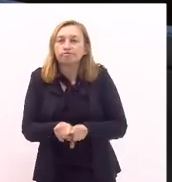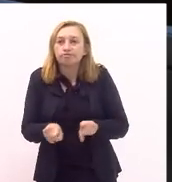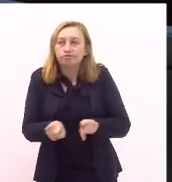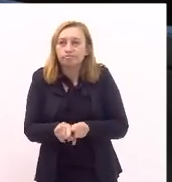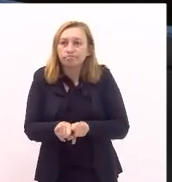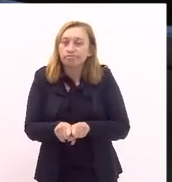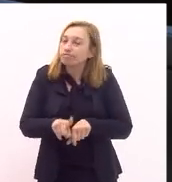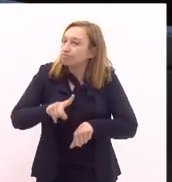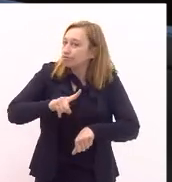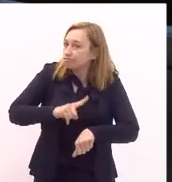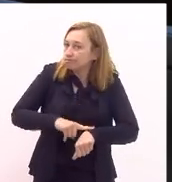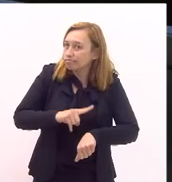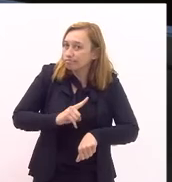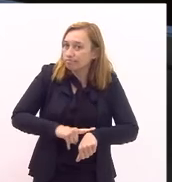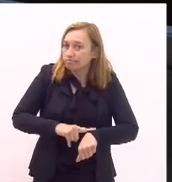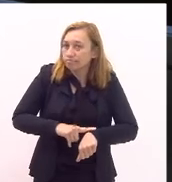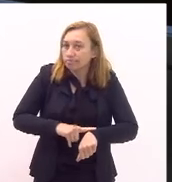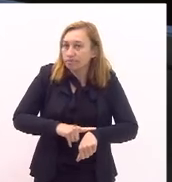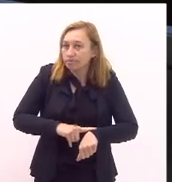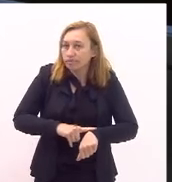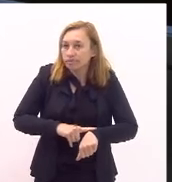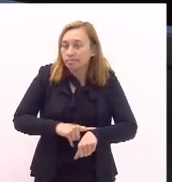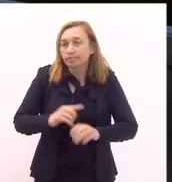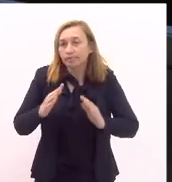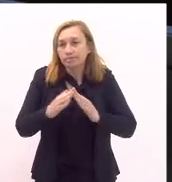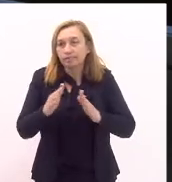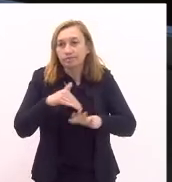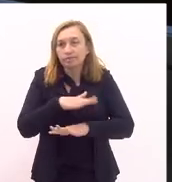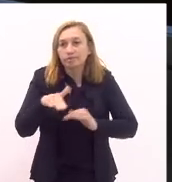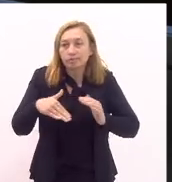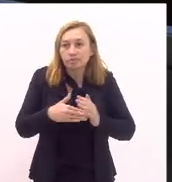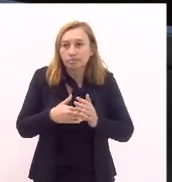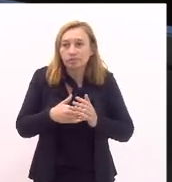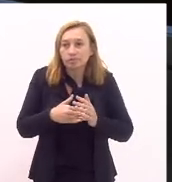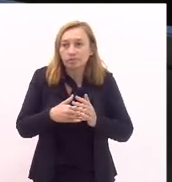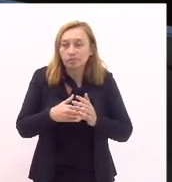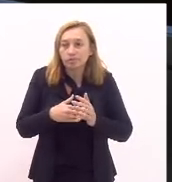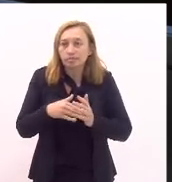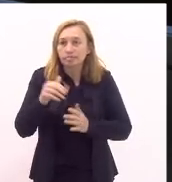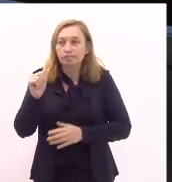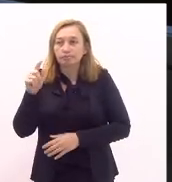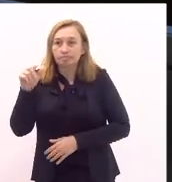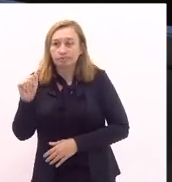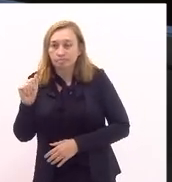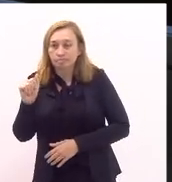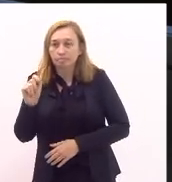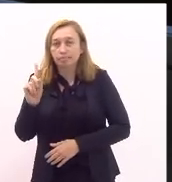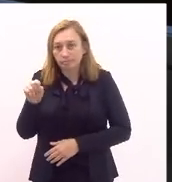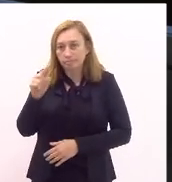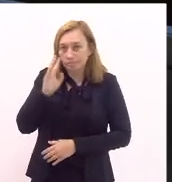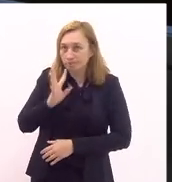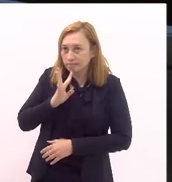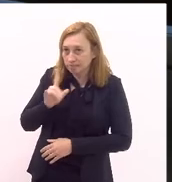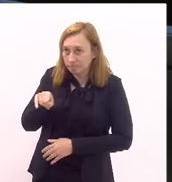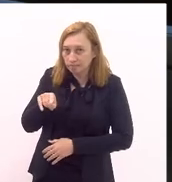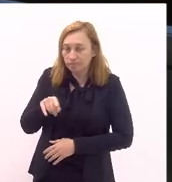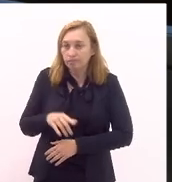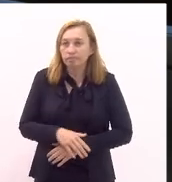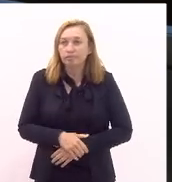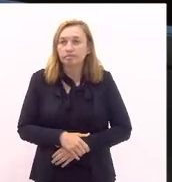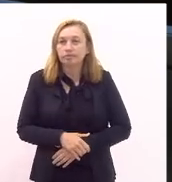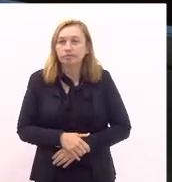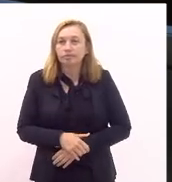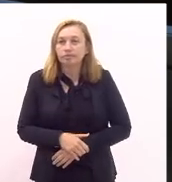nesses momentos na minha casa todo mundo é bamba Você já conhece isso é Oi